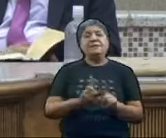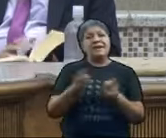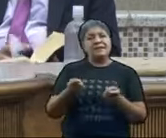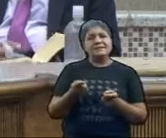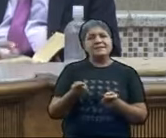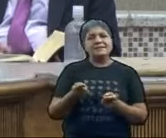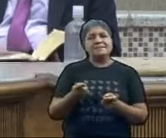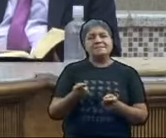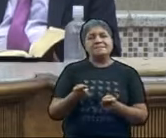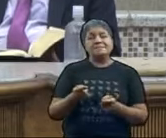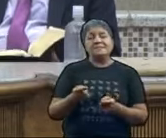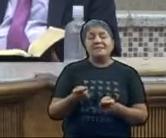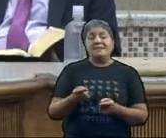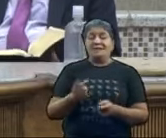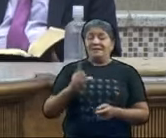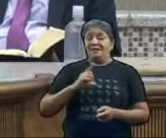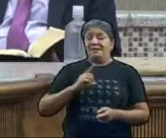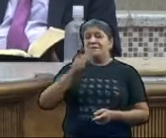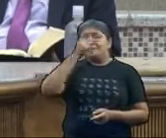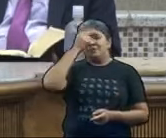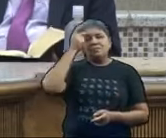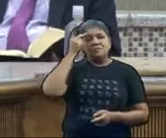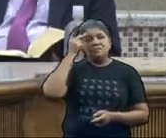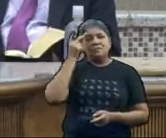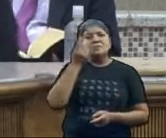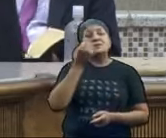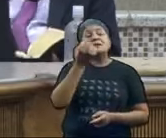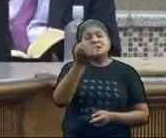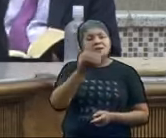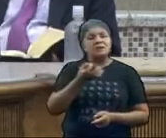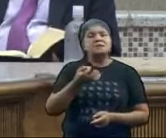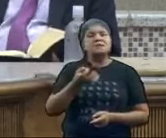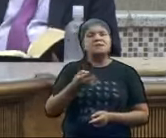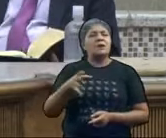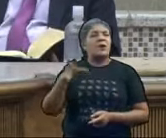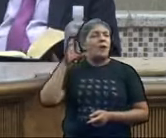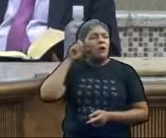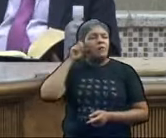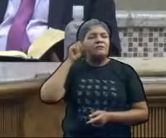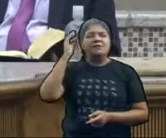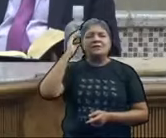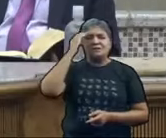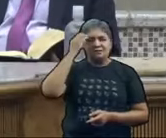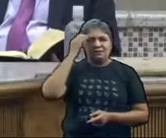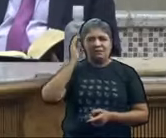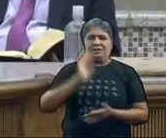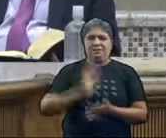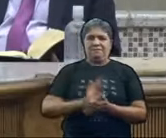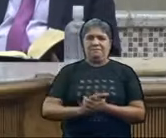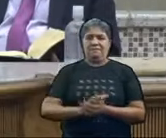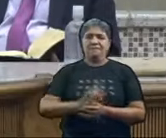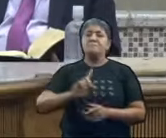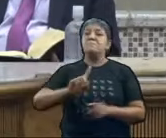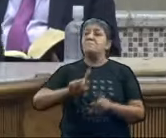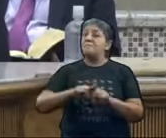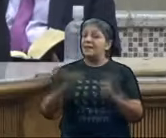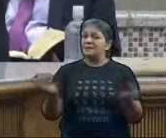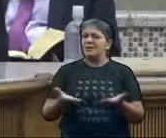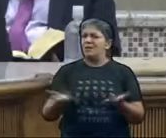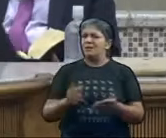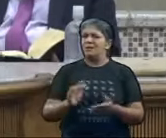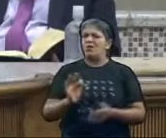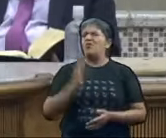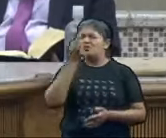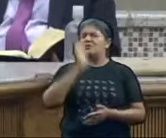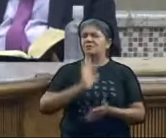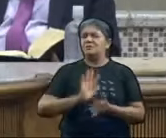disseram, acerca disto nós queremos te ouvir outra vez. Em uma outra oportunidade a gente ouve sobre esse Jesus.